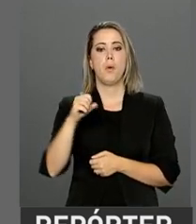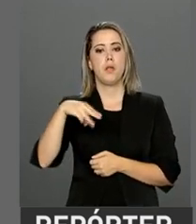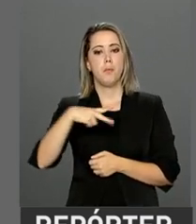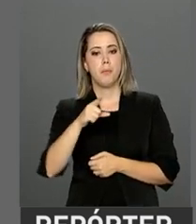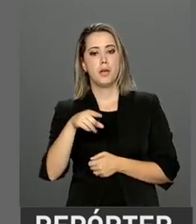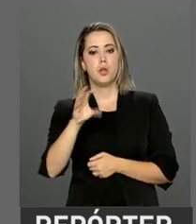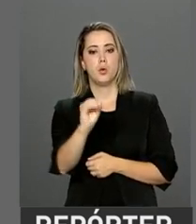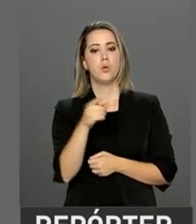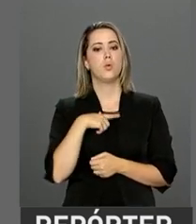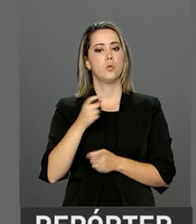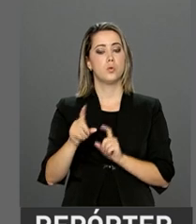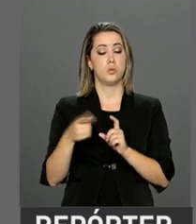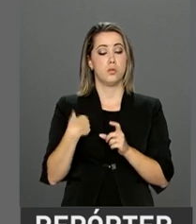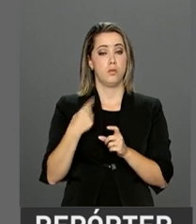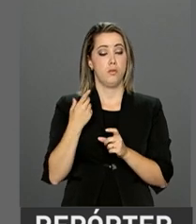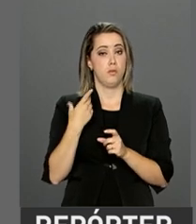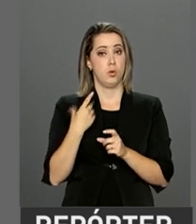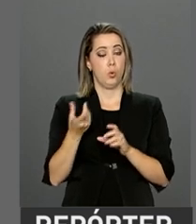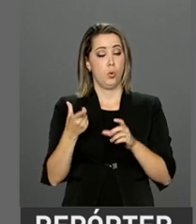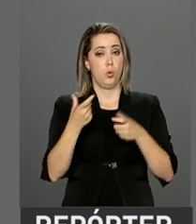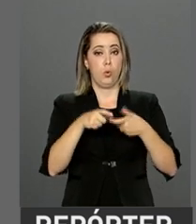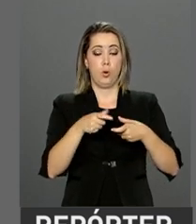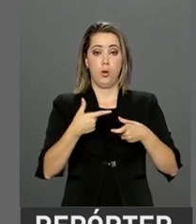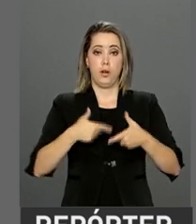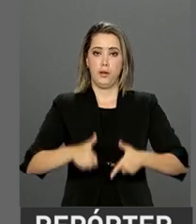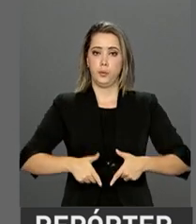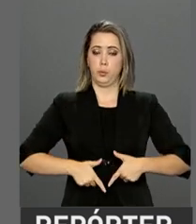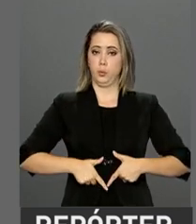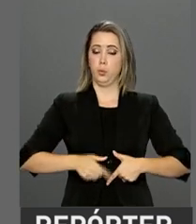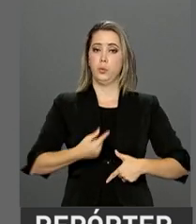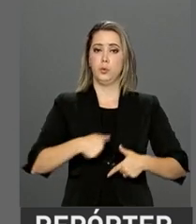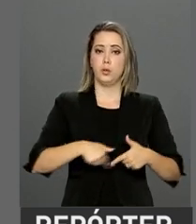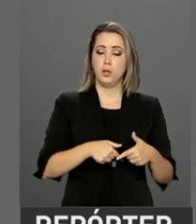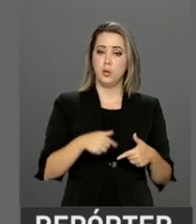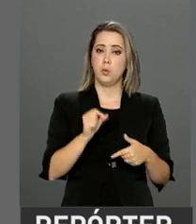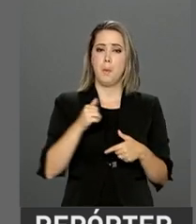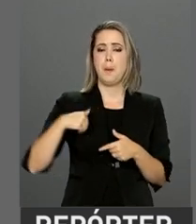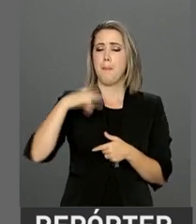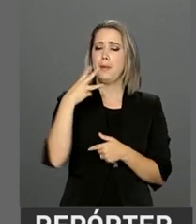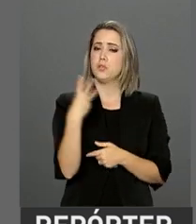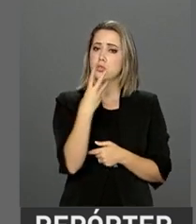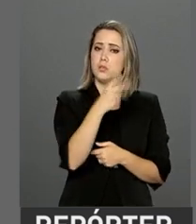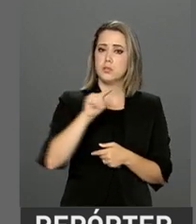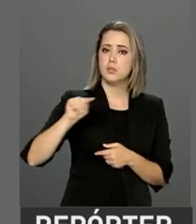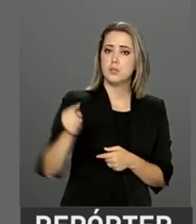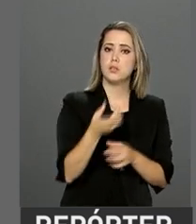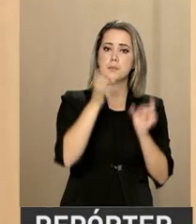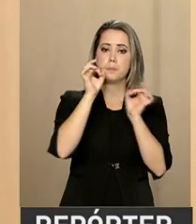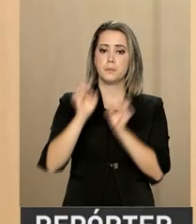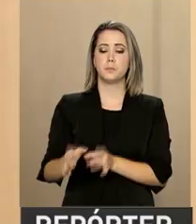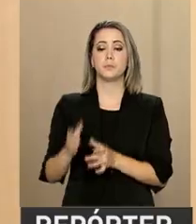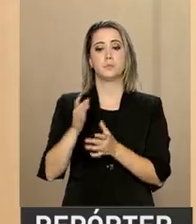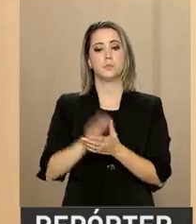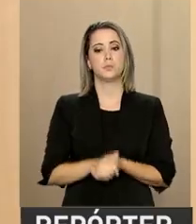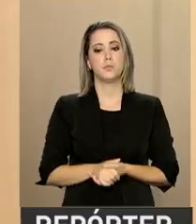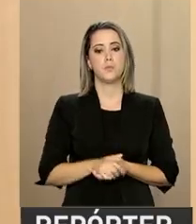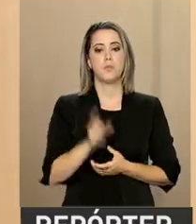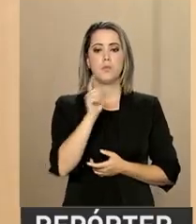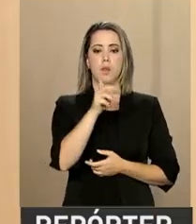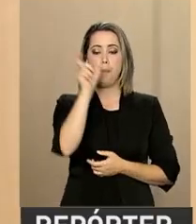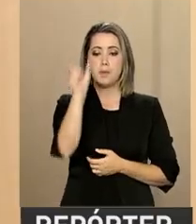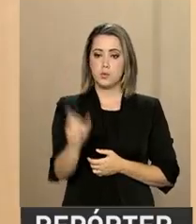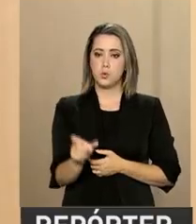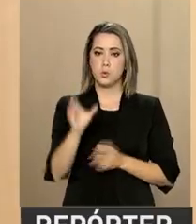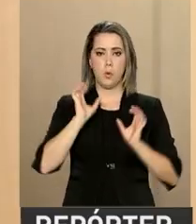foram transferidos para o útero das pacientes. E cerca de 33 mil foram descartados. O cidadão que